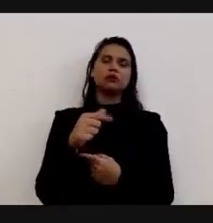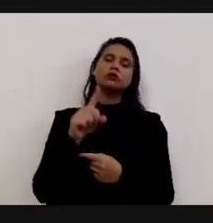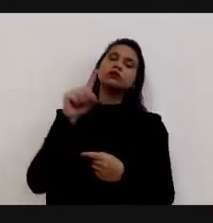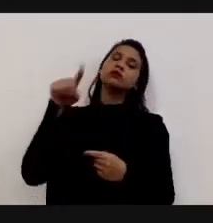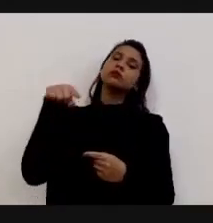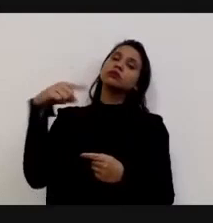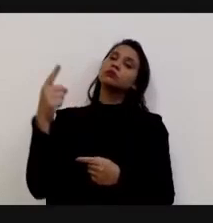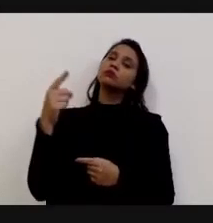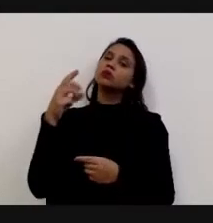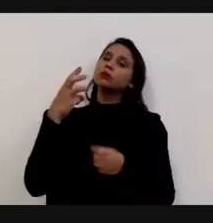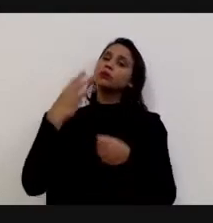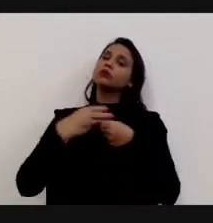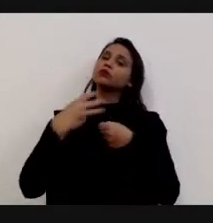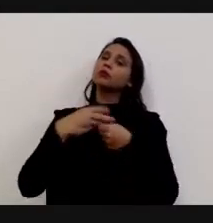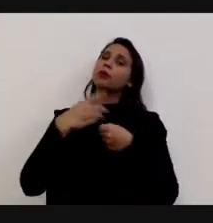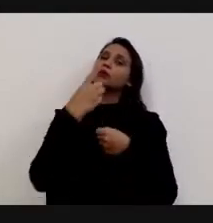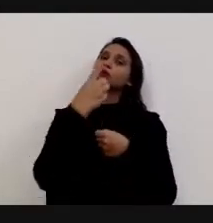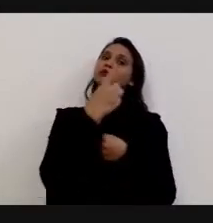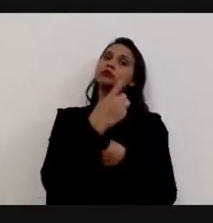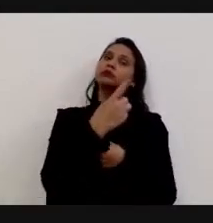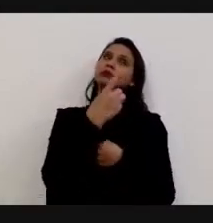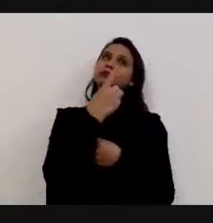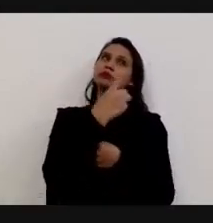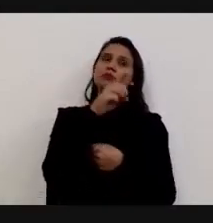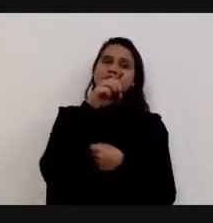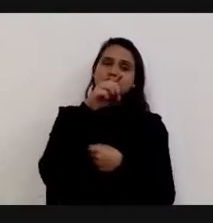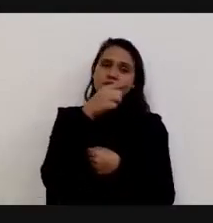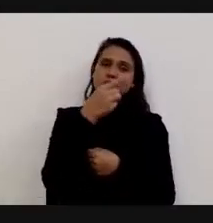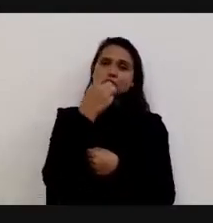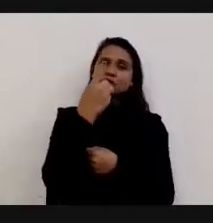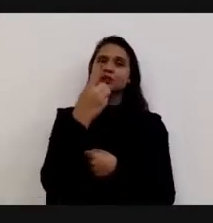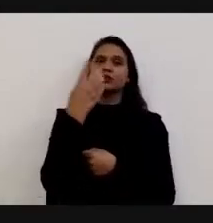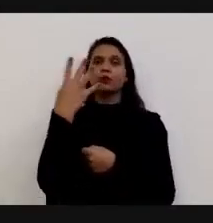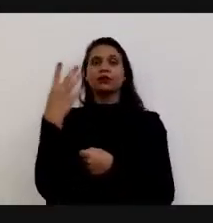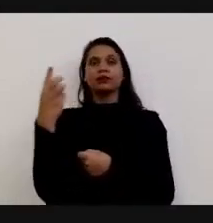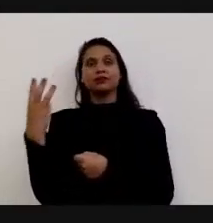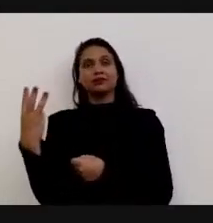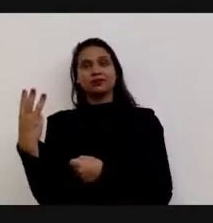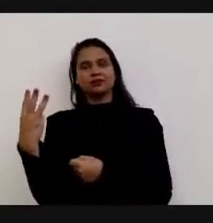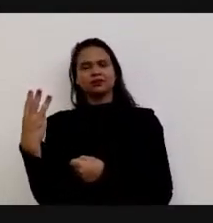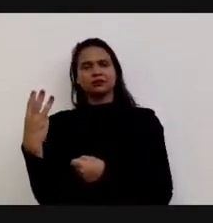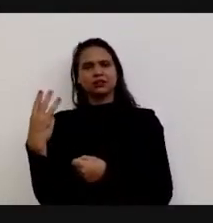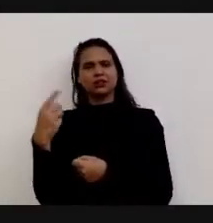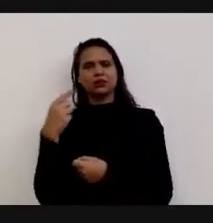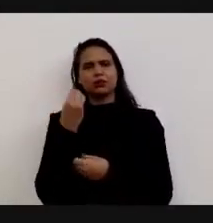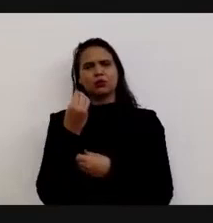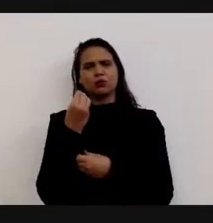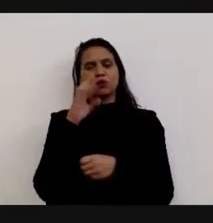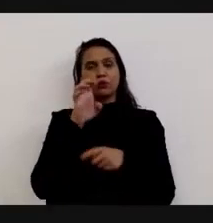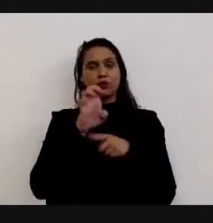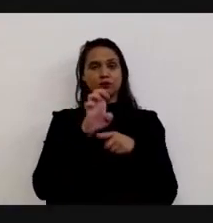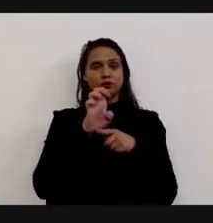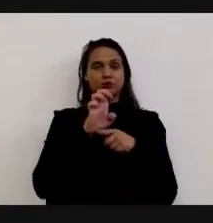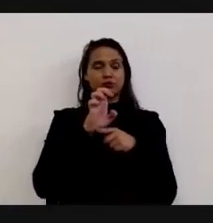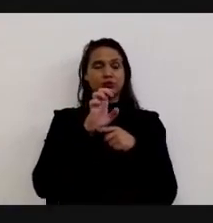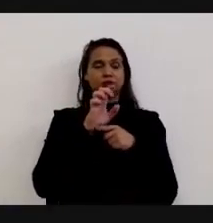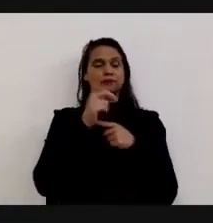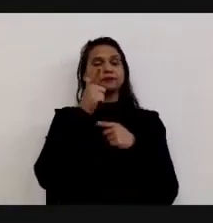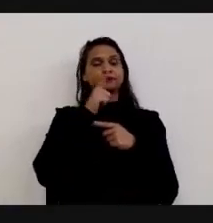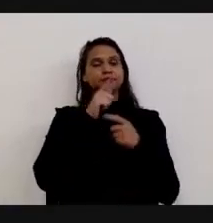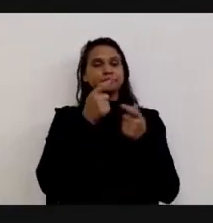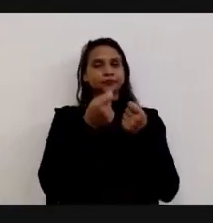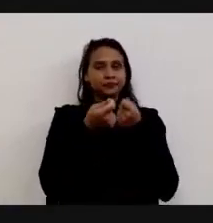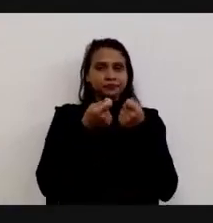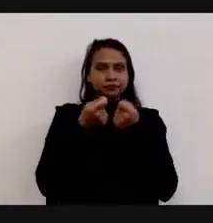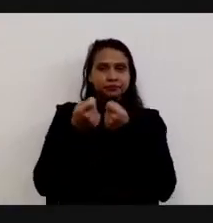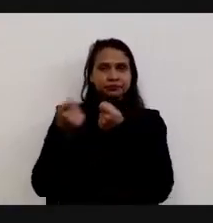1.483, isso. Então, assim, a ideia é que você tem um pacto federativo é que o governo estadual ele consegue coordenar melhor esses